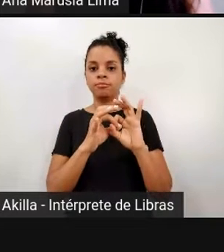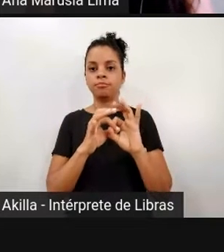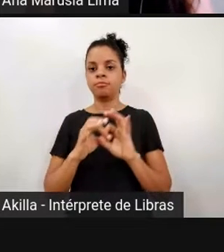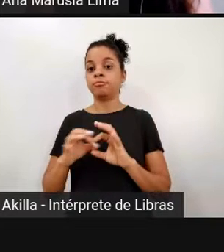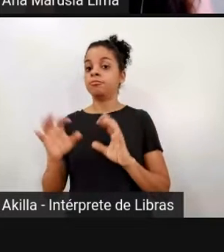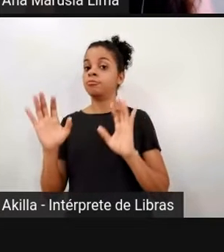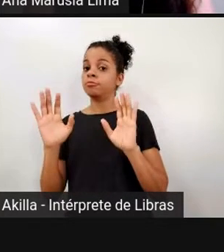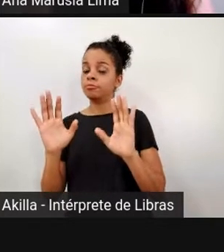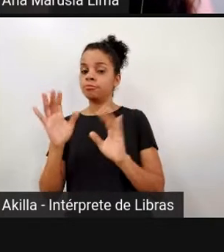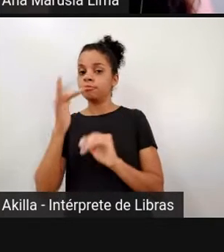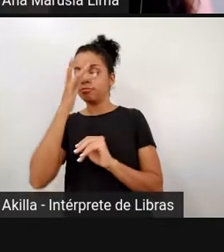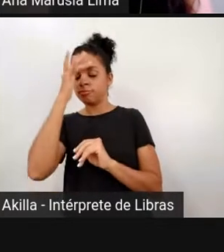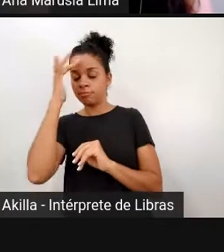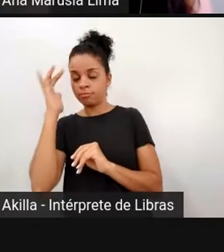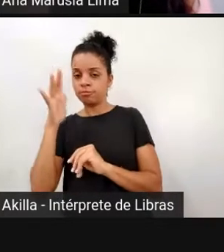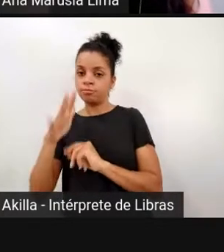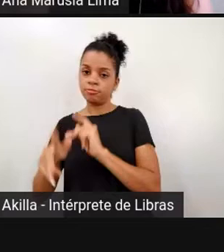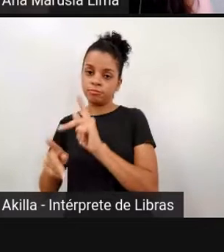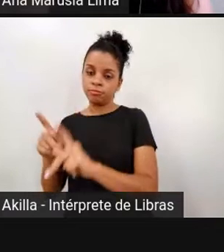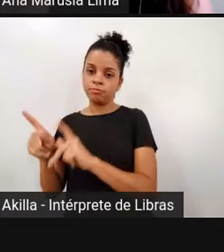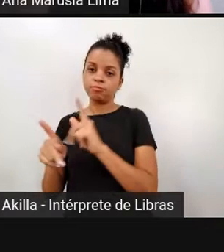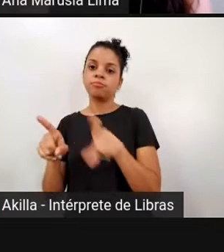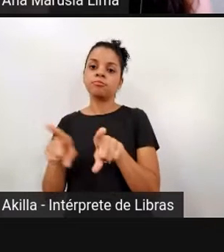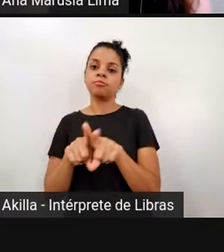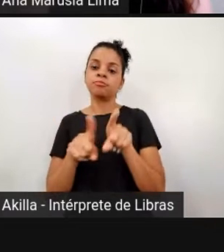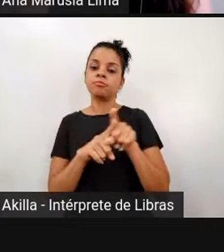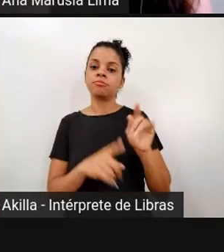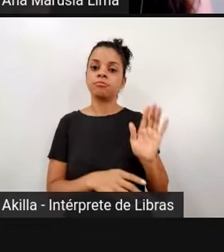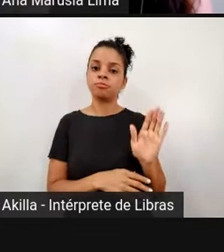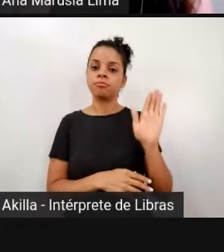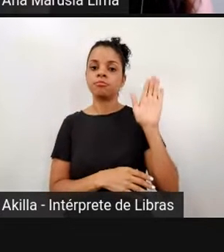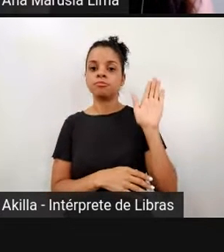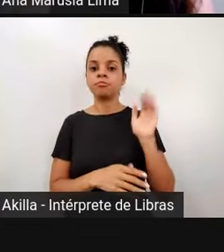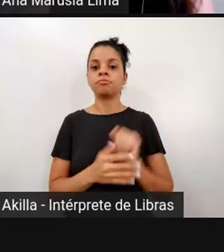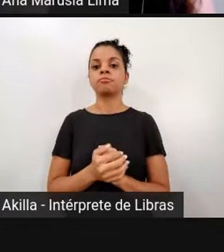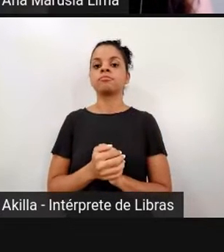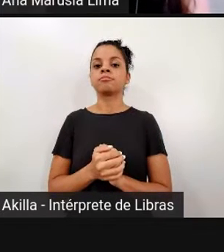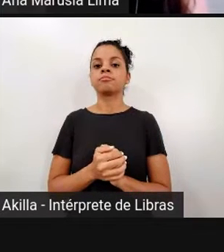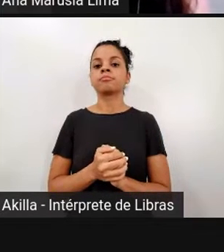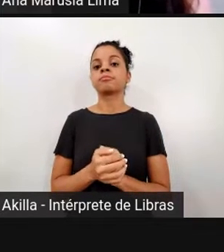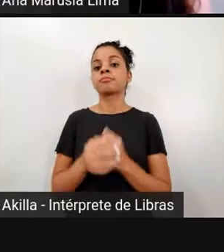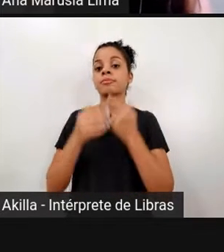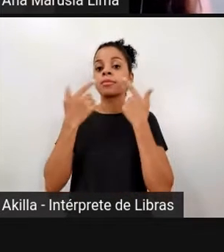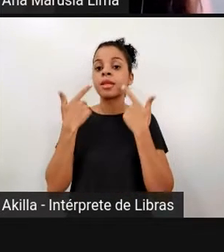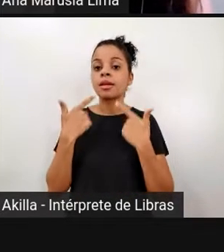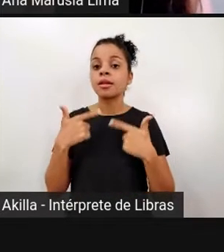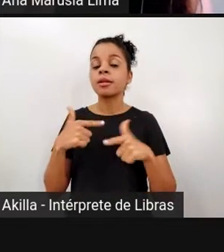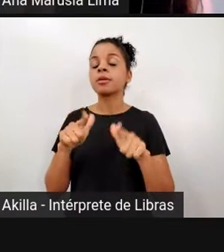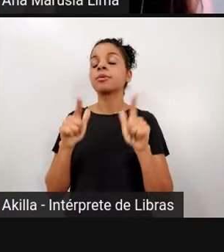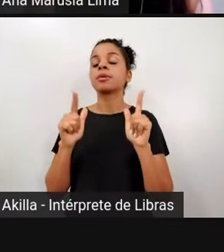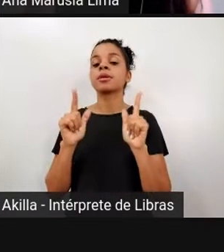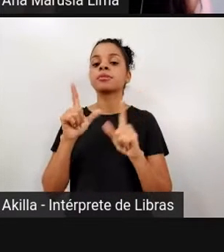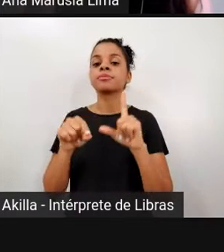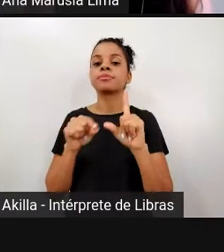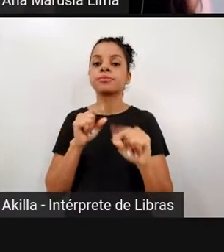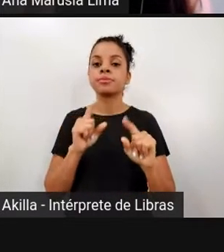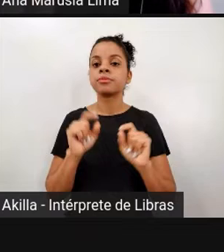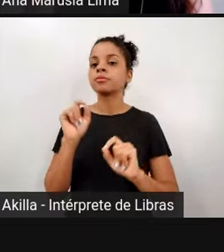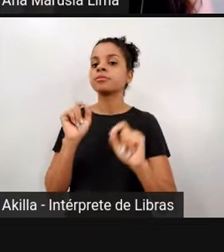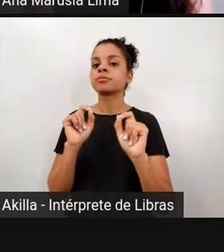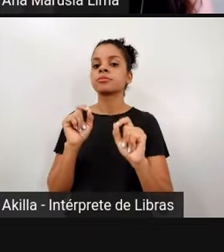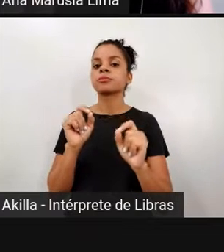linguagem preferencial escolhida foi a linguagem do jornalismo. Se a gente for falar sobre o conceito